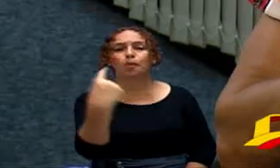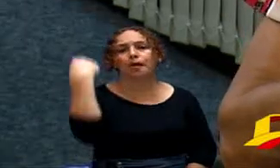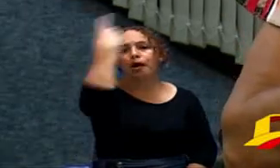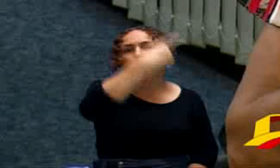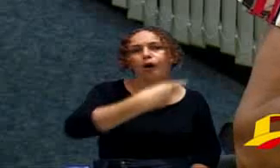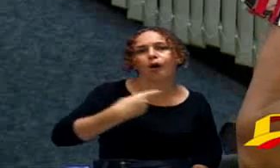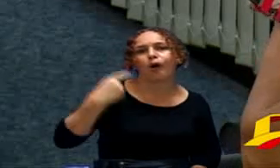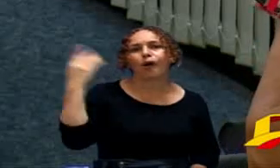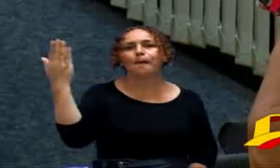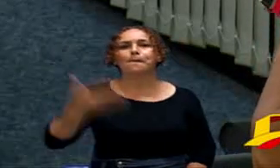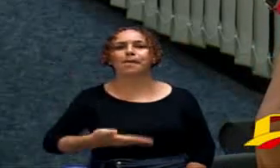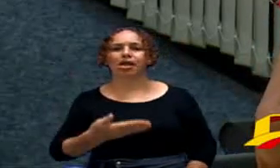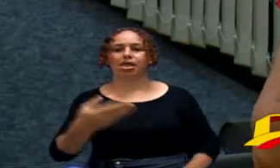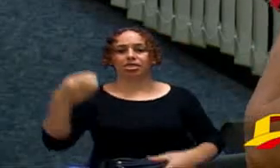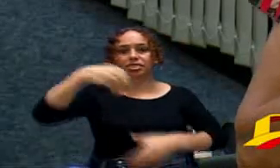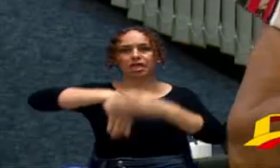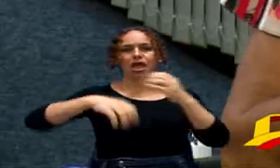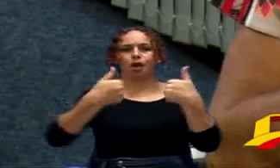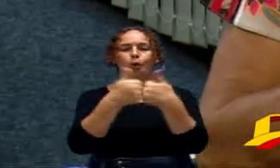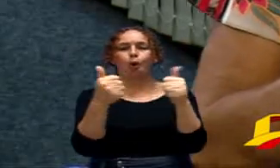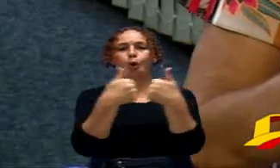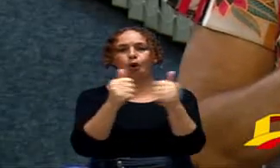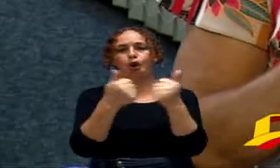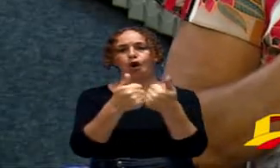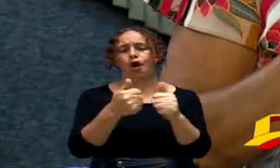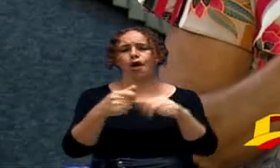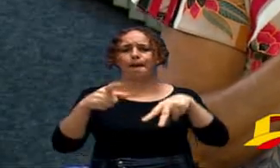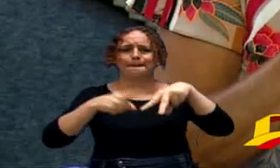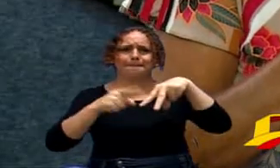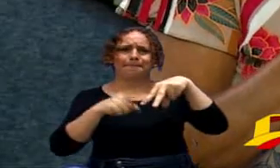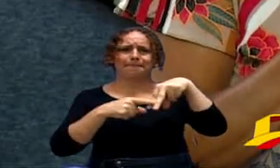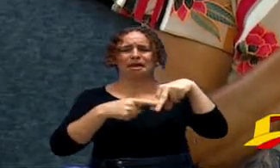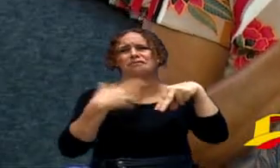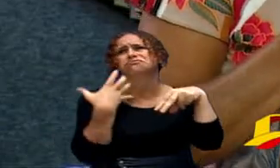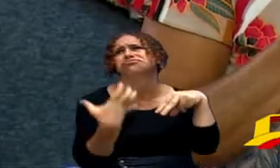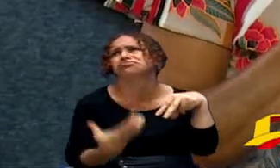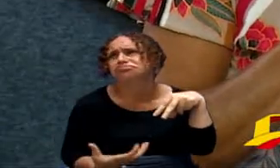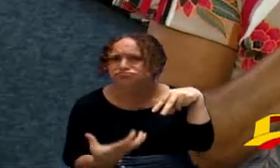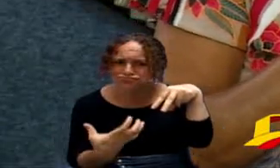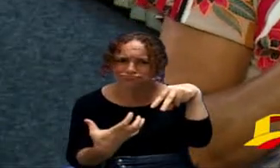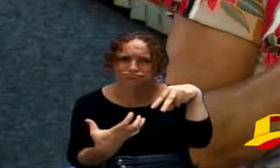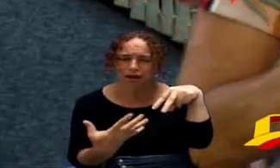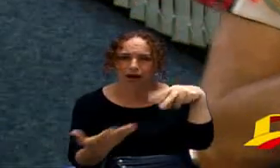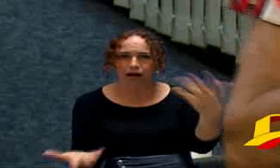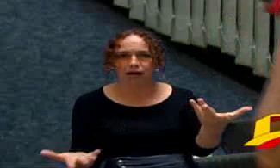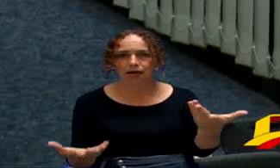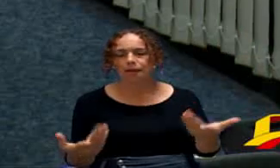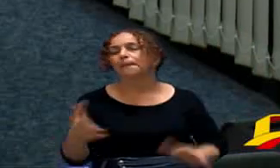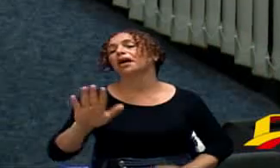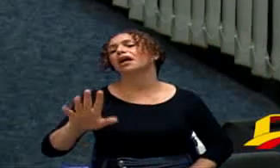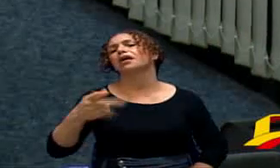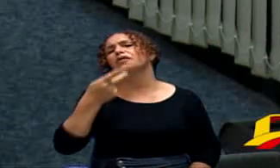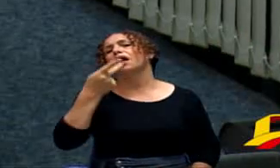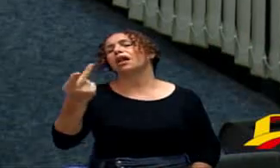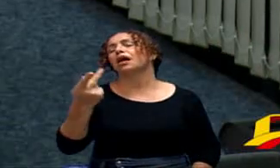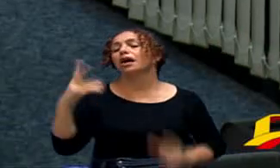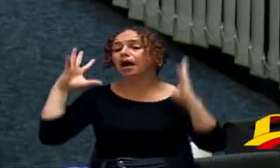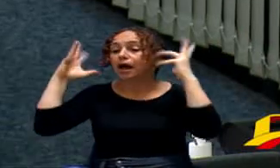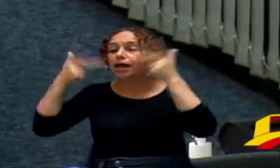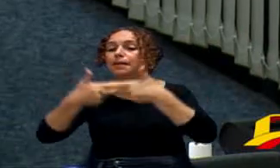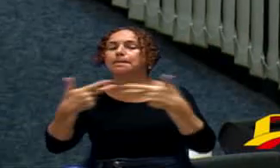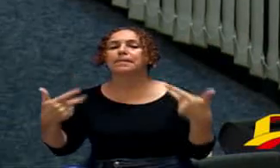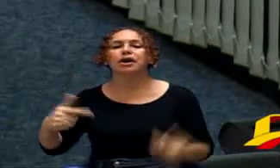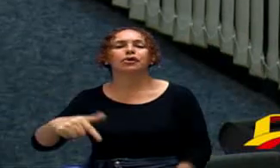pessoal não quer adentrar nisso. Nós não estamos falando de um animal que tem 10 anos, 20 anos.